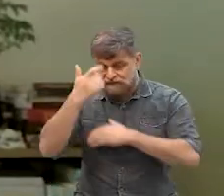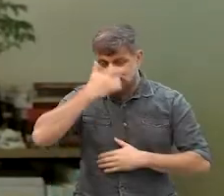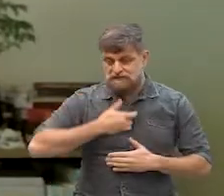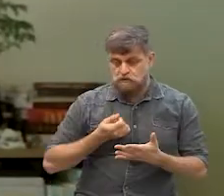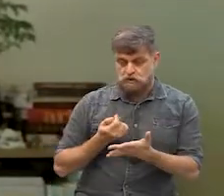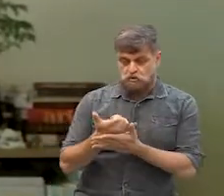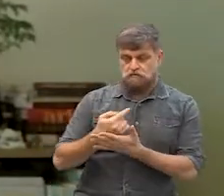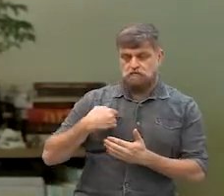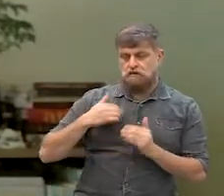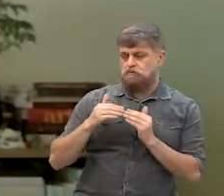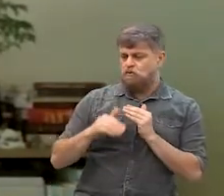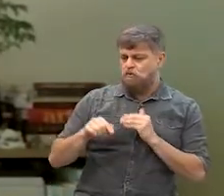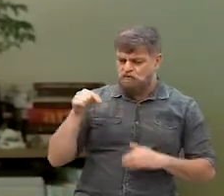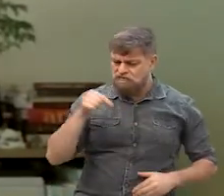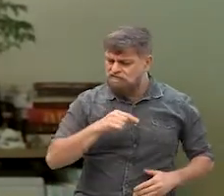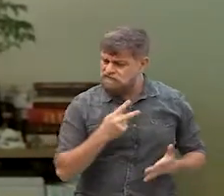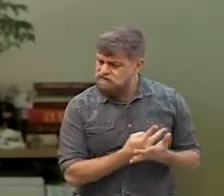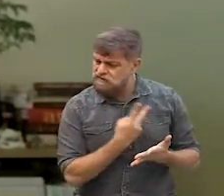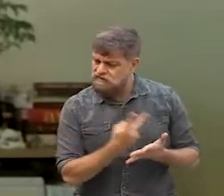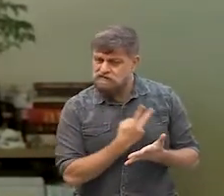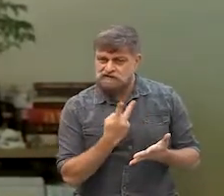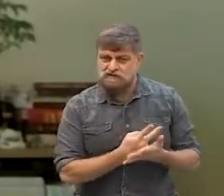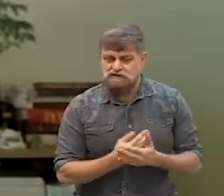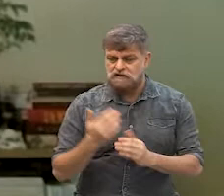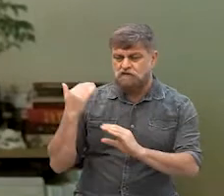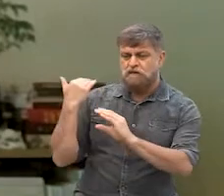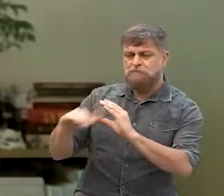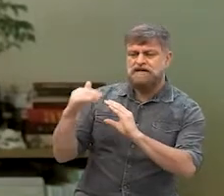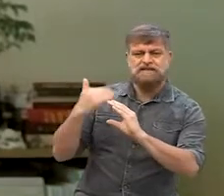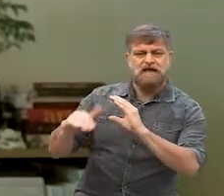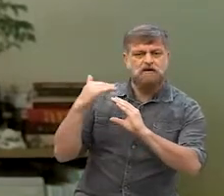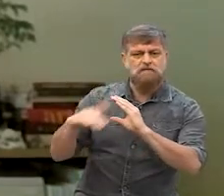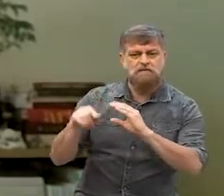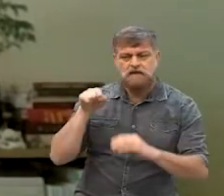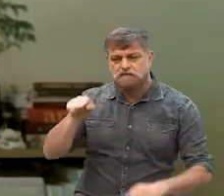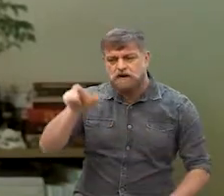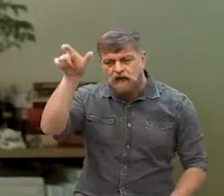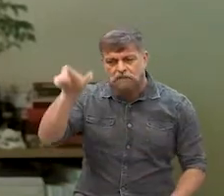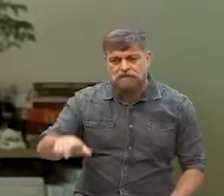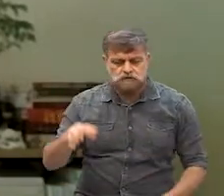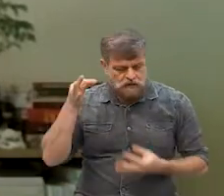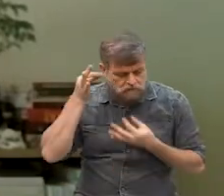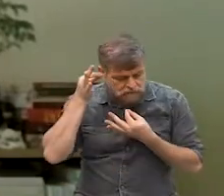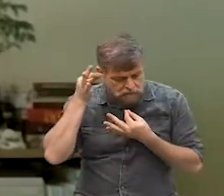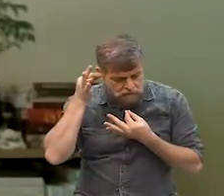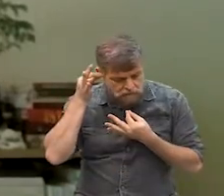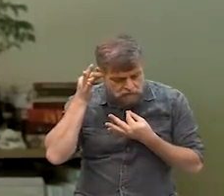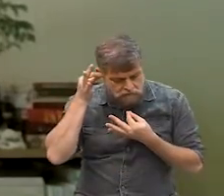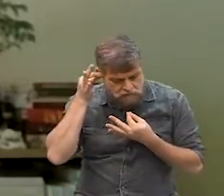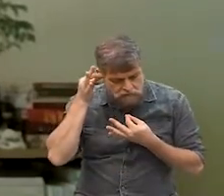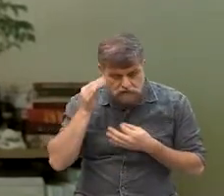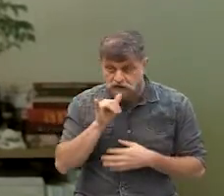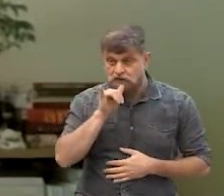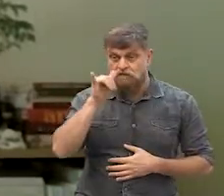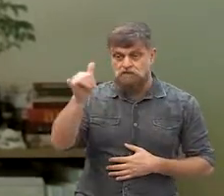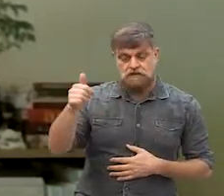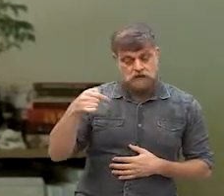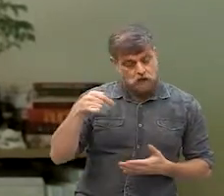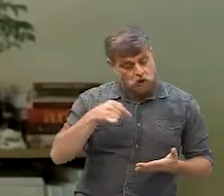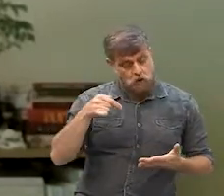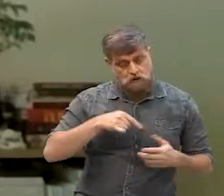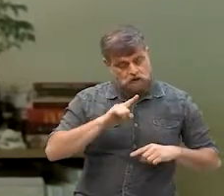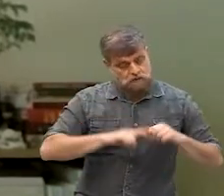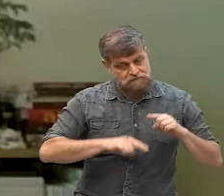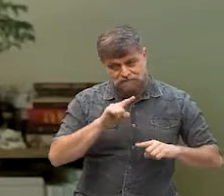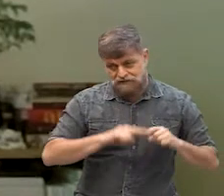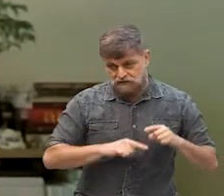não concordo com essa embalagem, eu vou mandar um e-mail para o SAC, né, para o Serviço de Atendimento ao Consumidor daquela empresa, e vou dizer, olha,